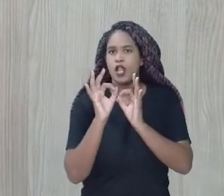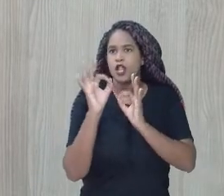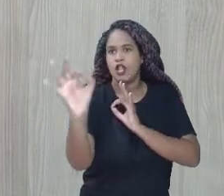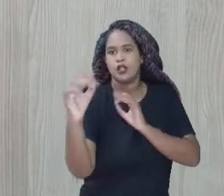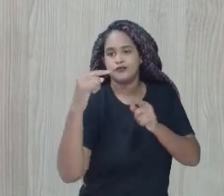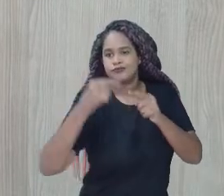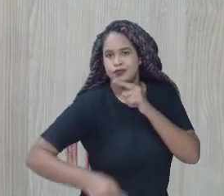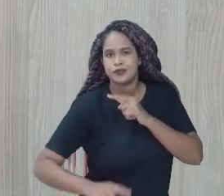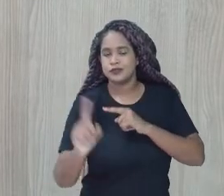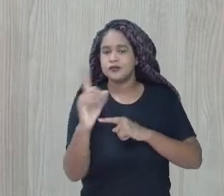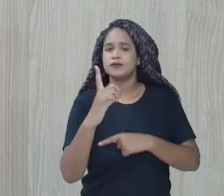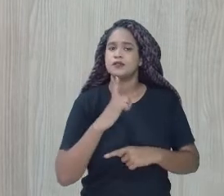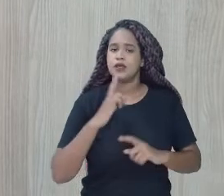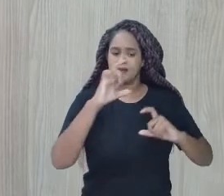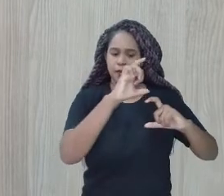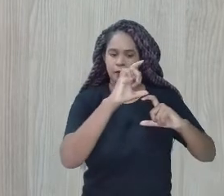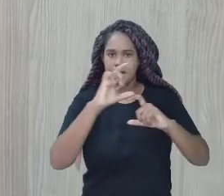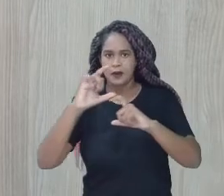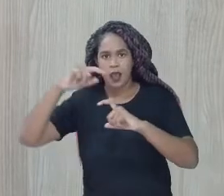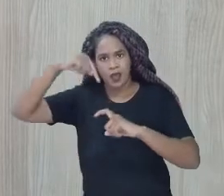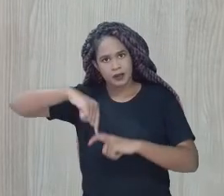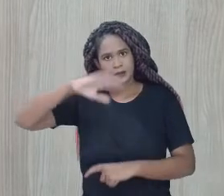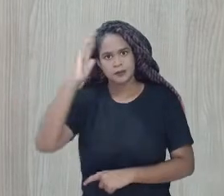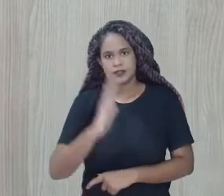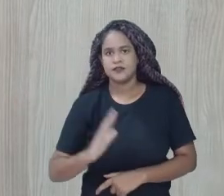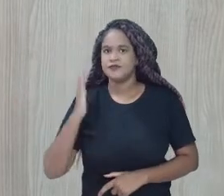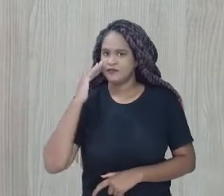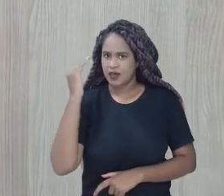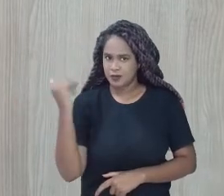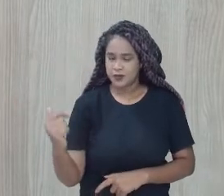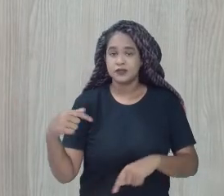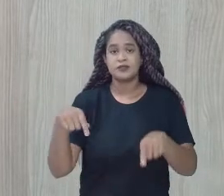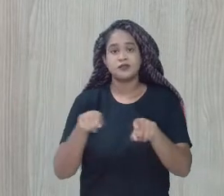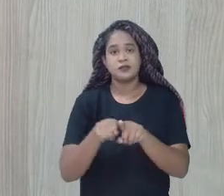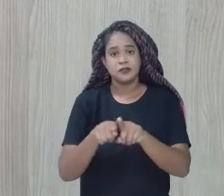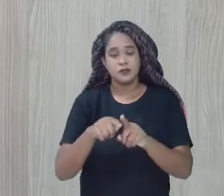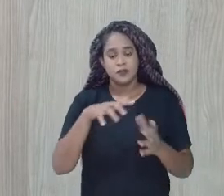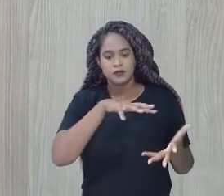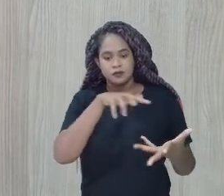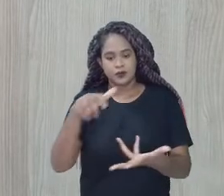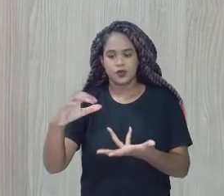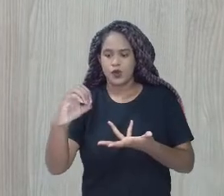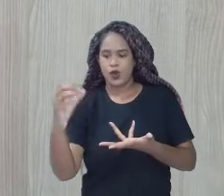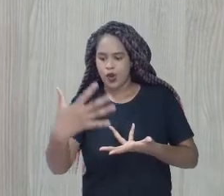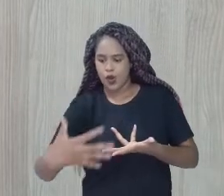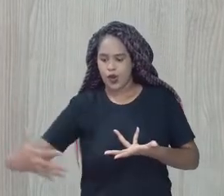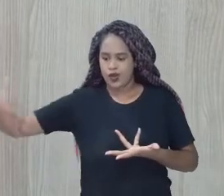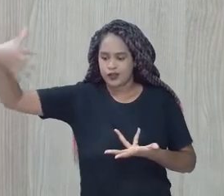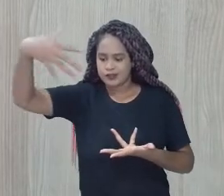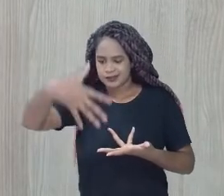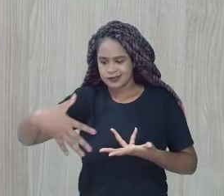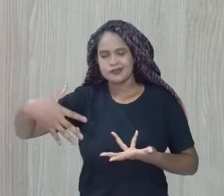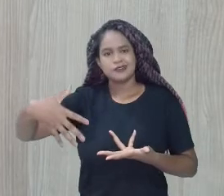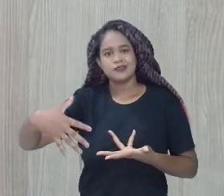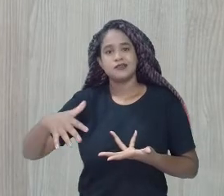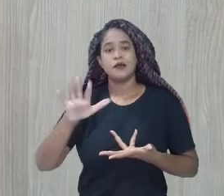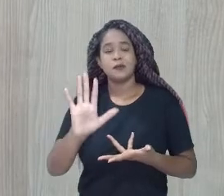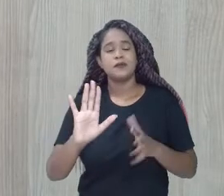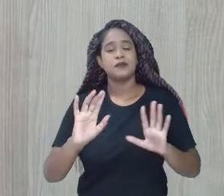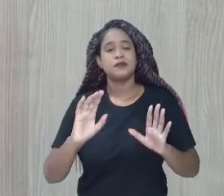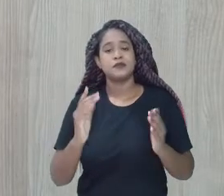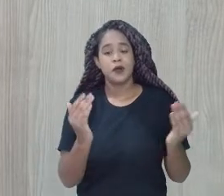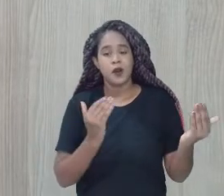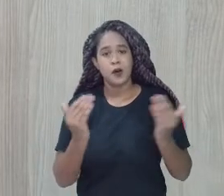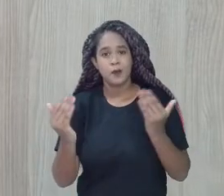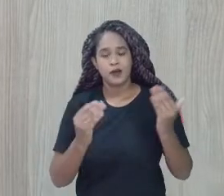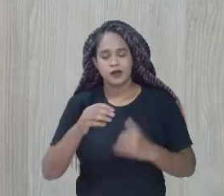histórias em quadrinhos, que são muito populares aqui no Brasil, são muito populares no Ocidente, de forma geral. E é engraçado como a gente compara com